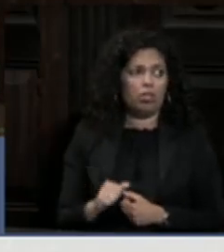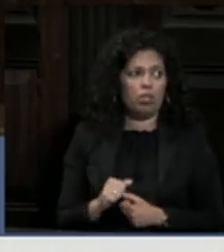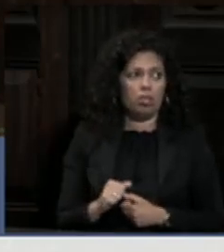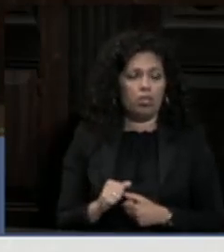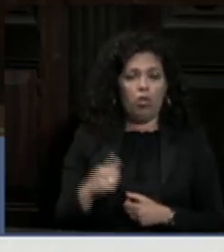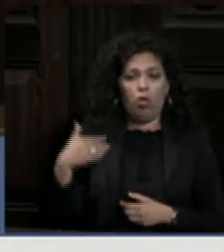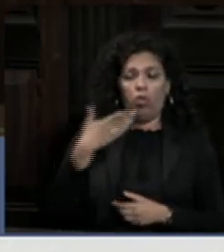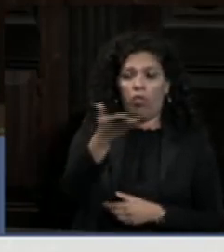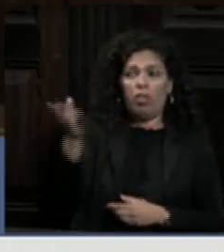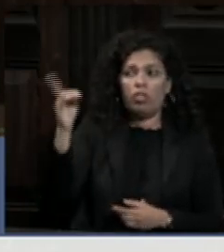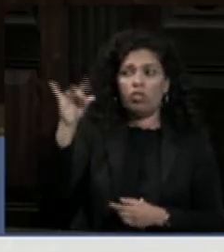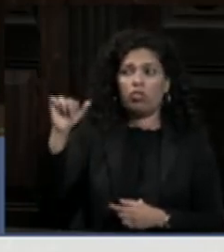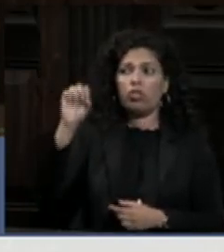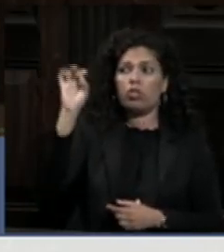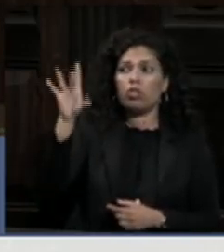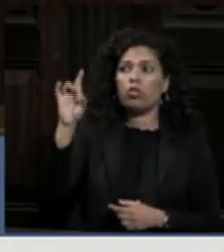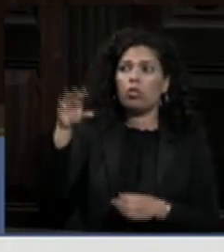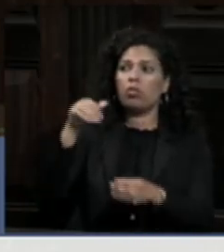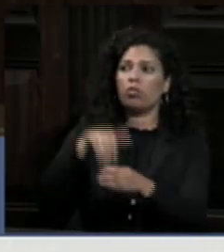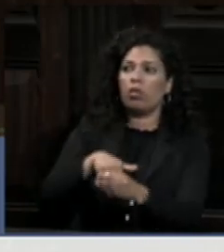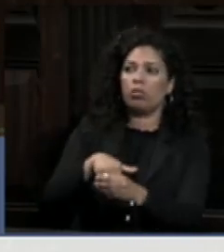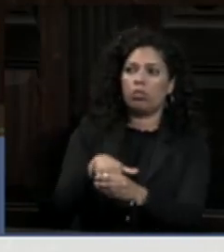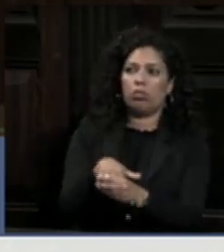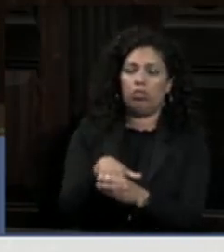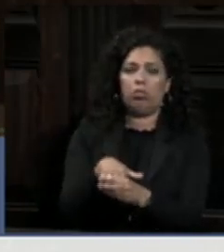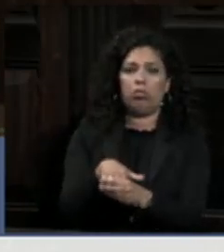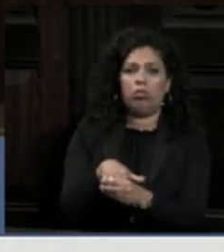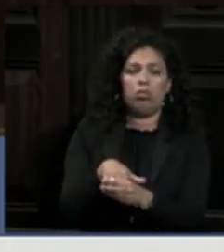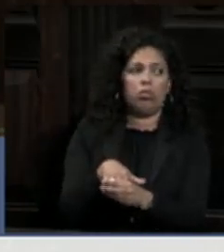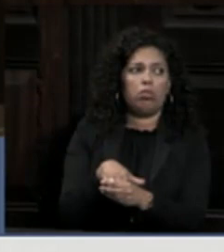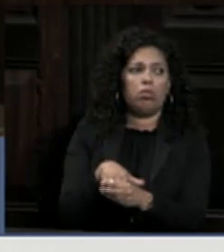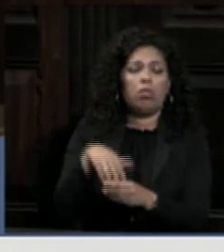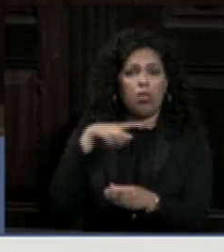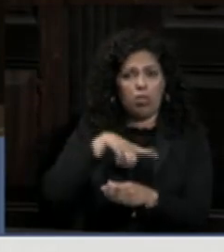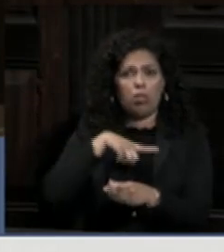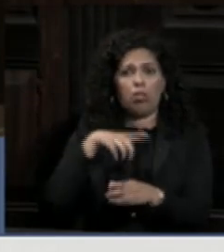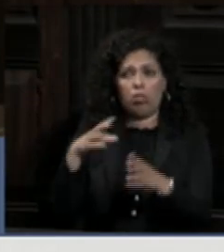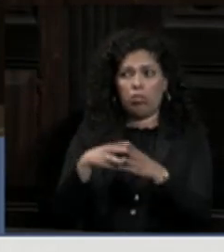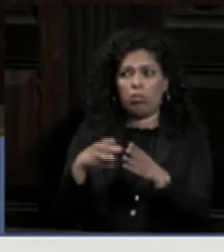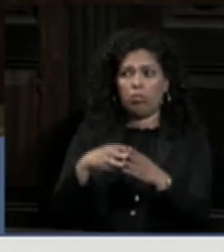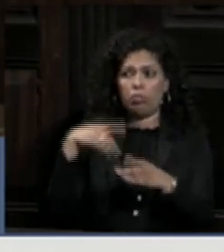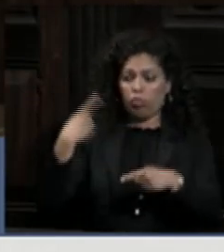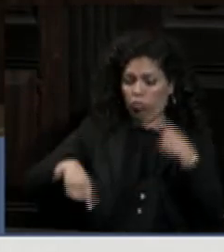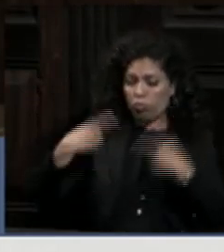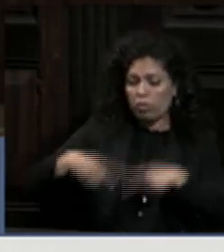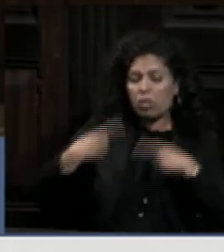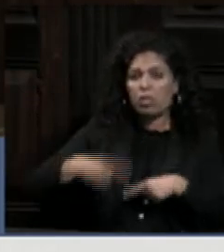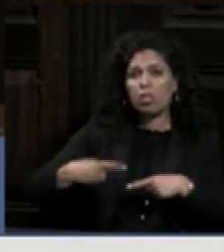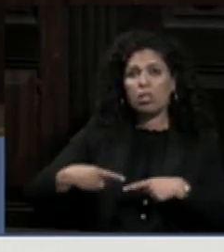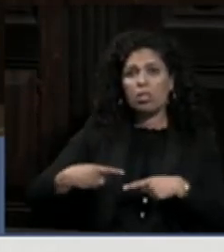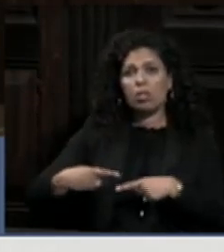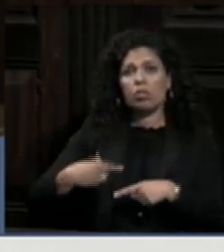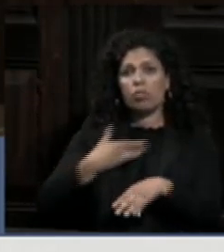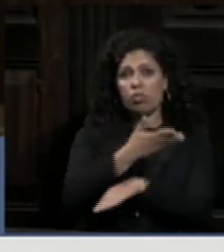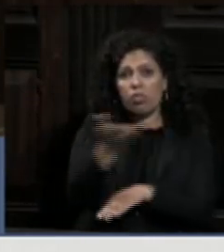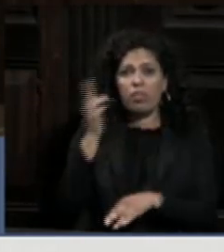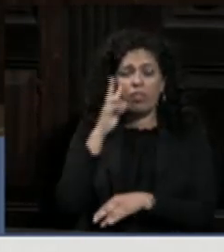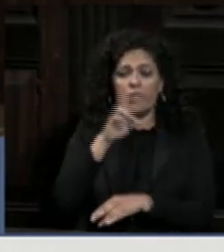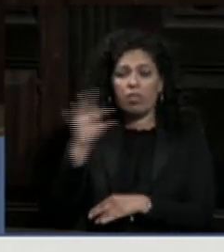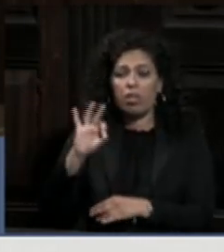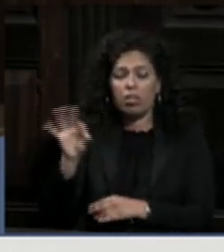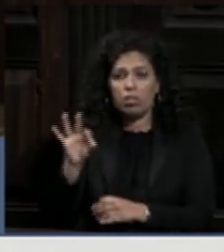de eleição é verdade sim que muitos políticos candidatos que fazem uma política baixa rasteira